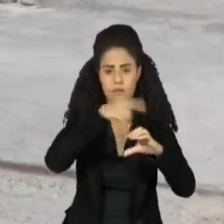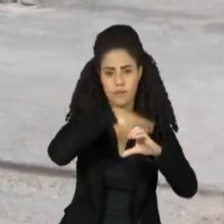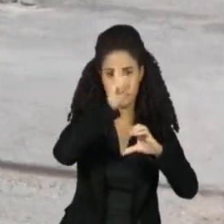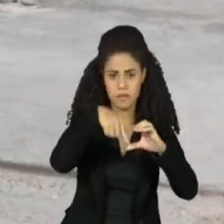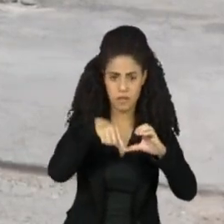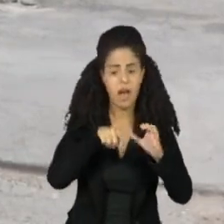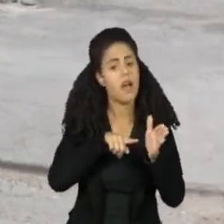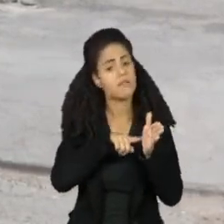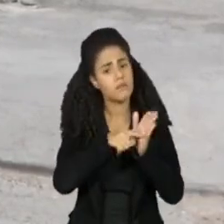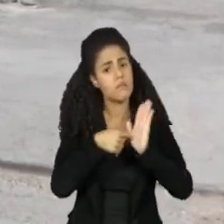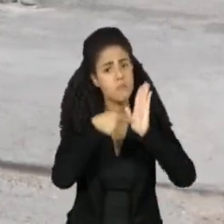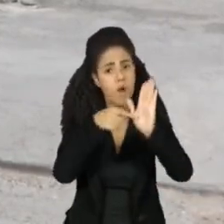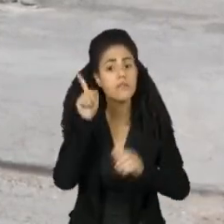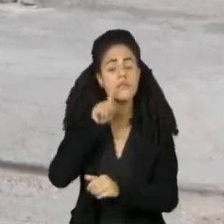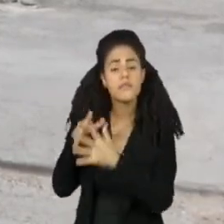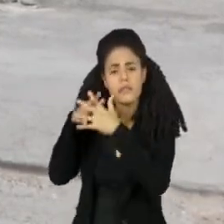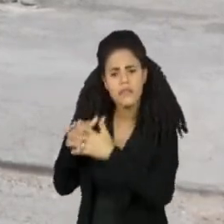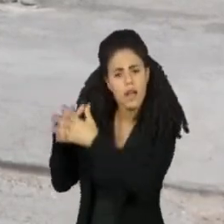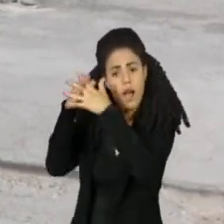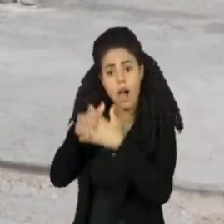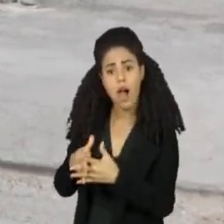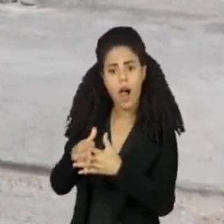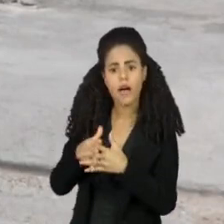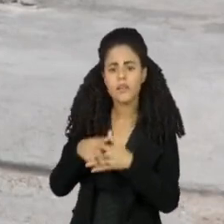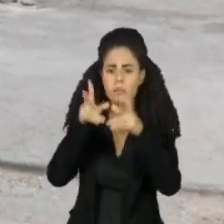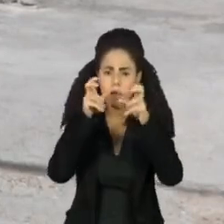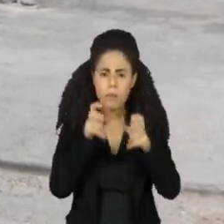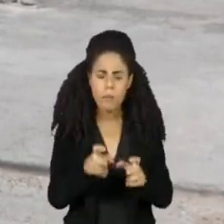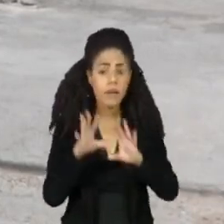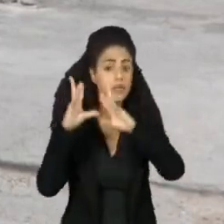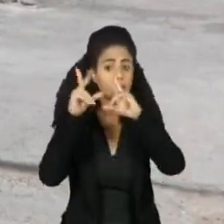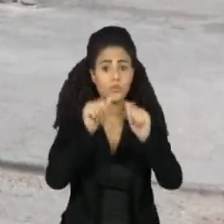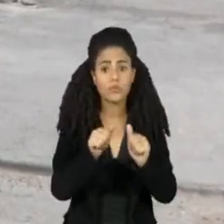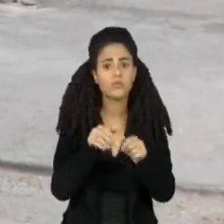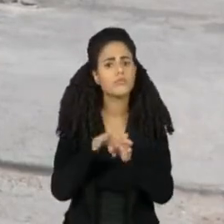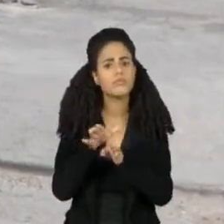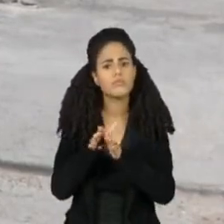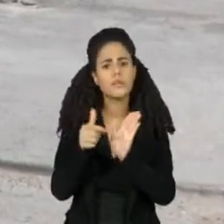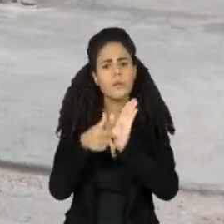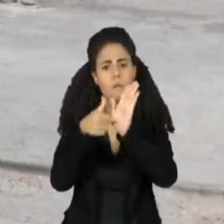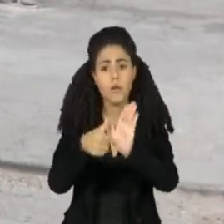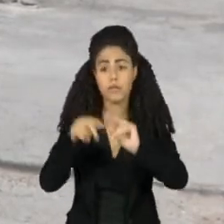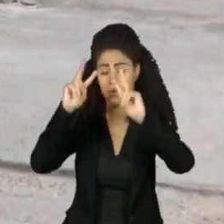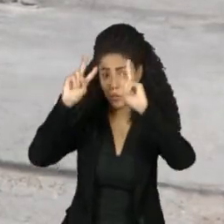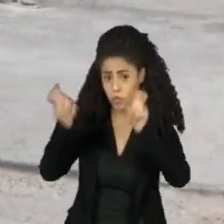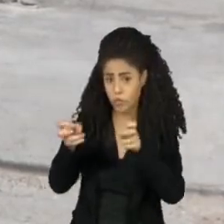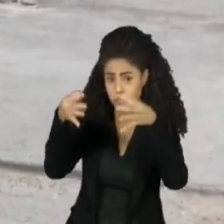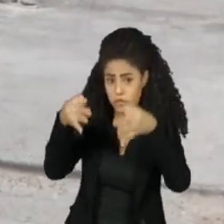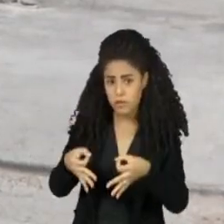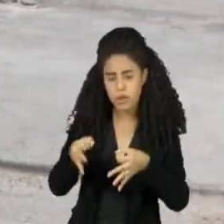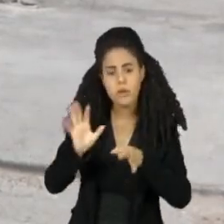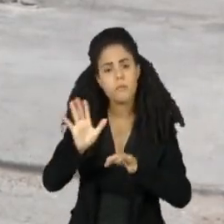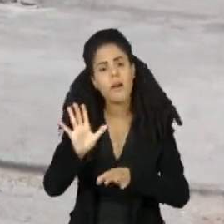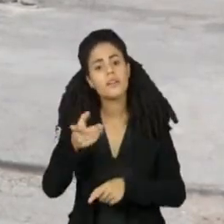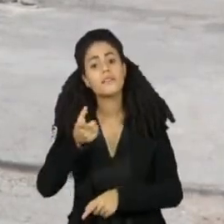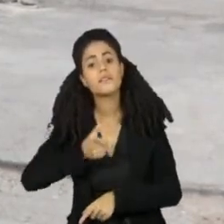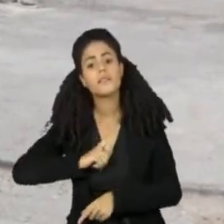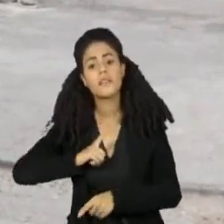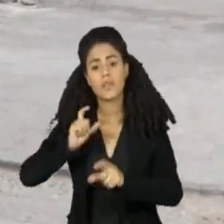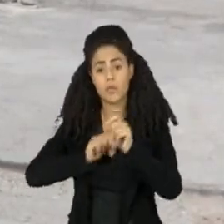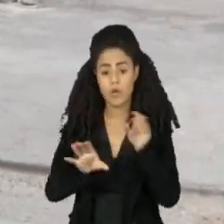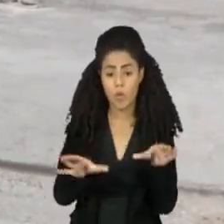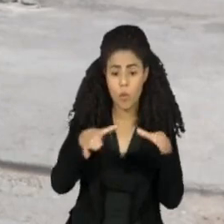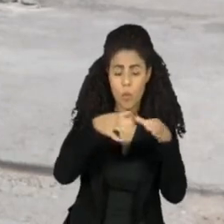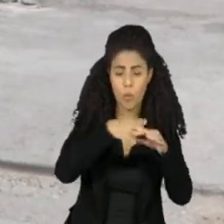Nature a publicação reúne outras pesquisas já consolidadas sobre esse tema entre elas está de um